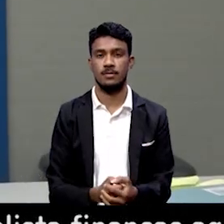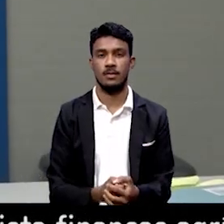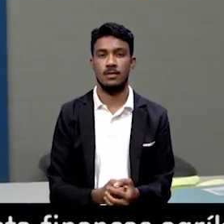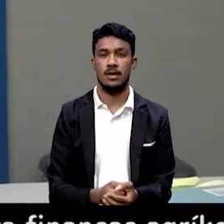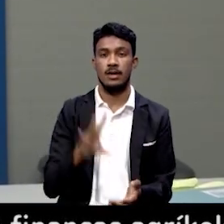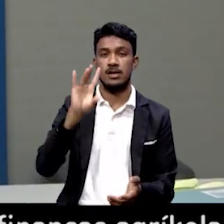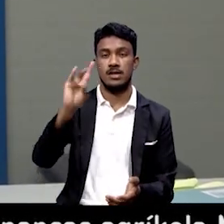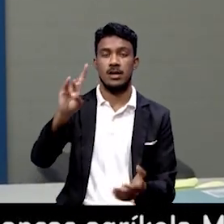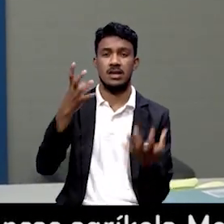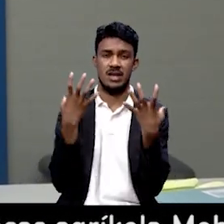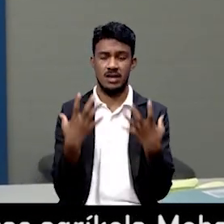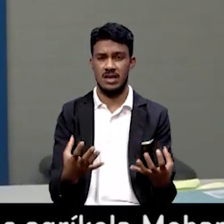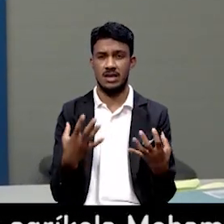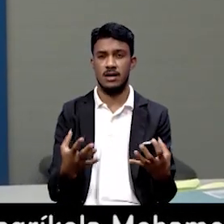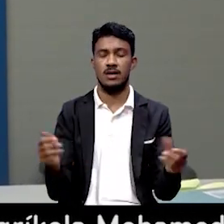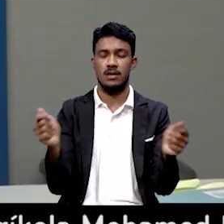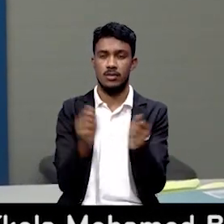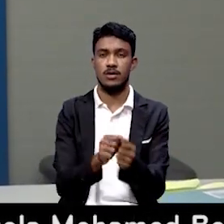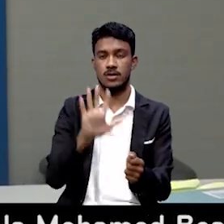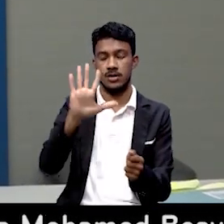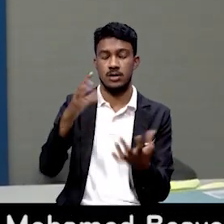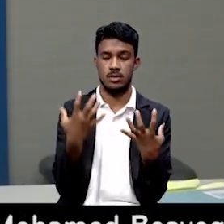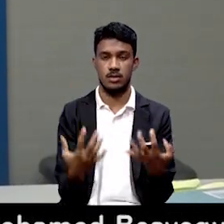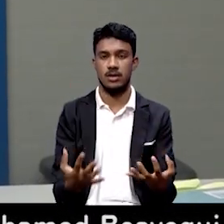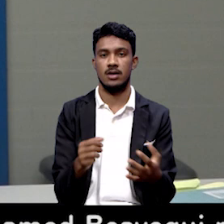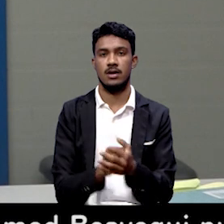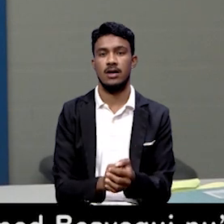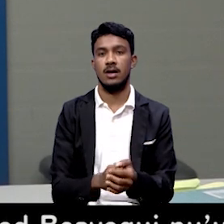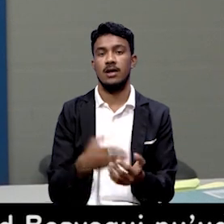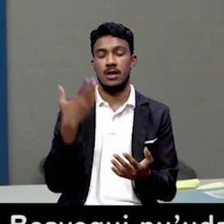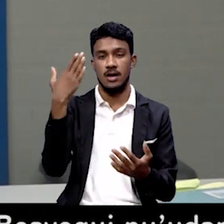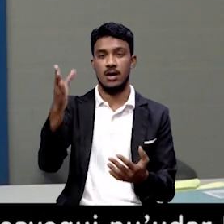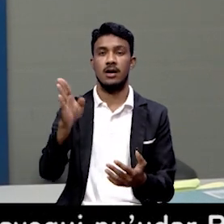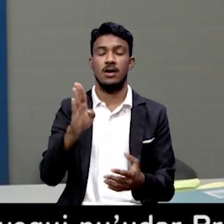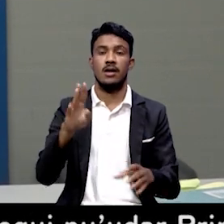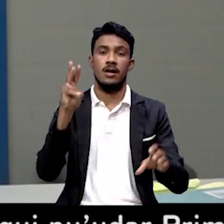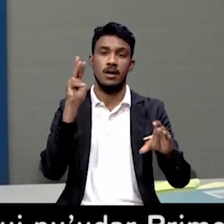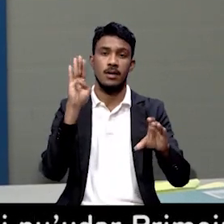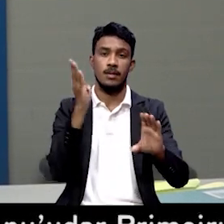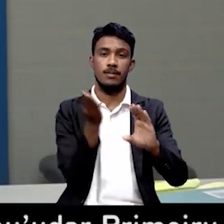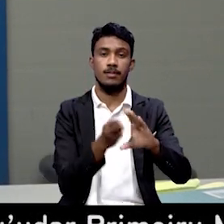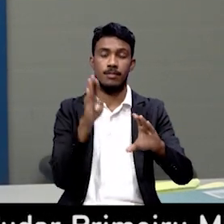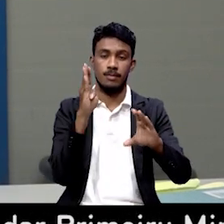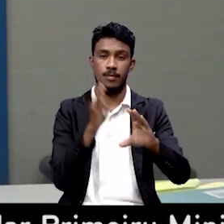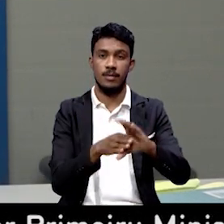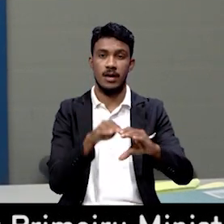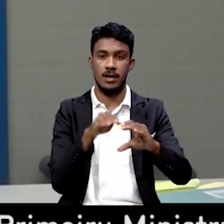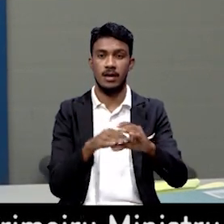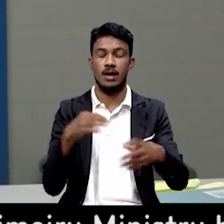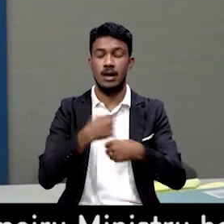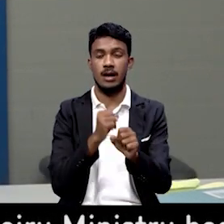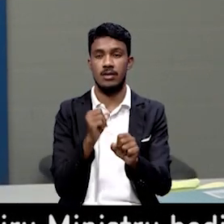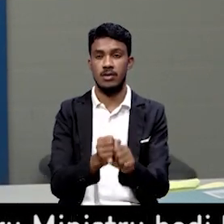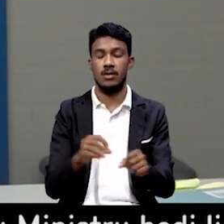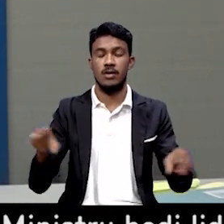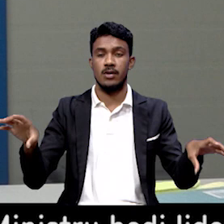7 toneladas, e de 5 toneladas, agora ia bem que ela. Careta rua Maclau, 5 toneladas, e de 8 toneladas,